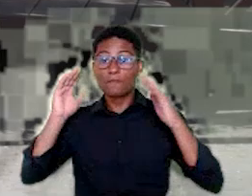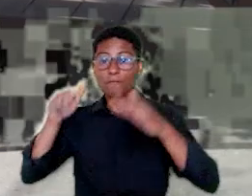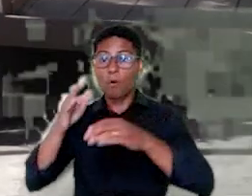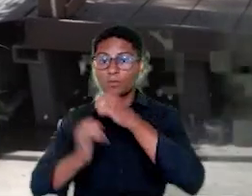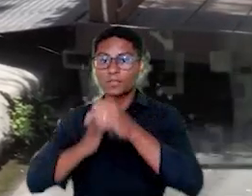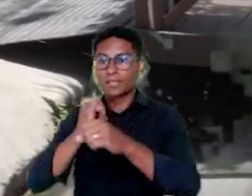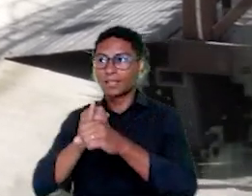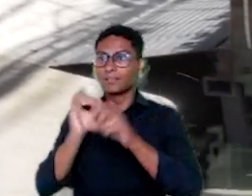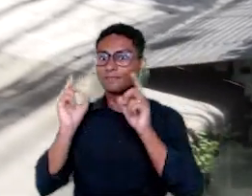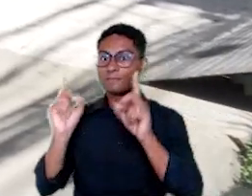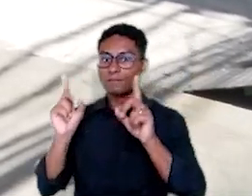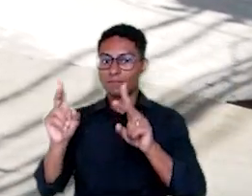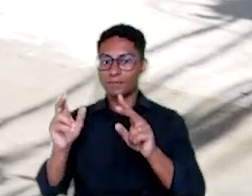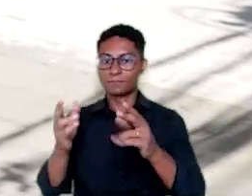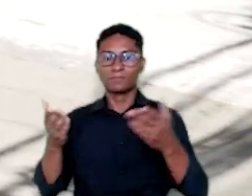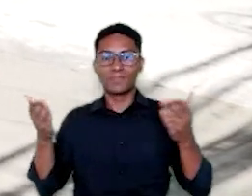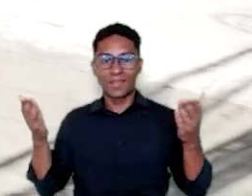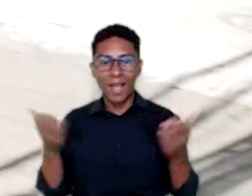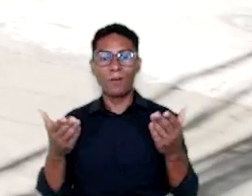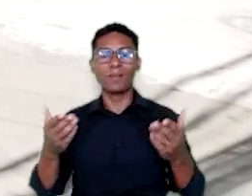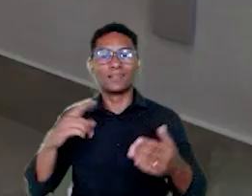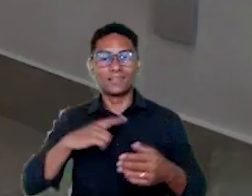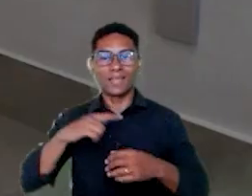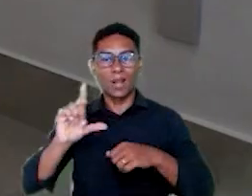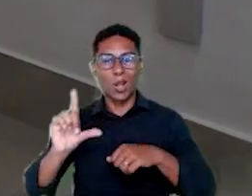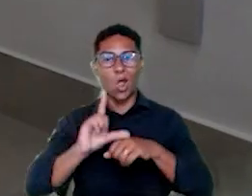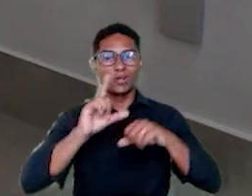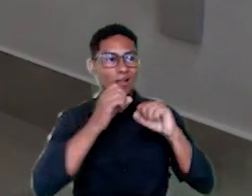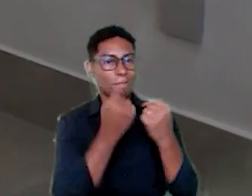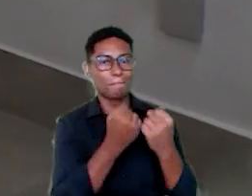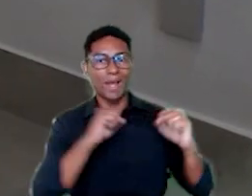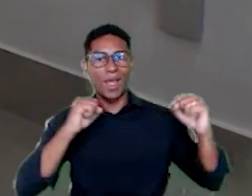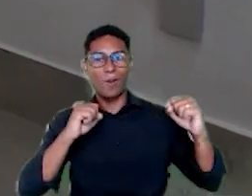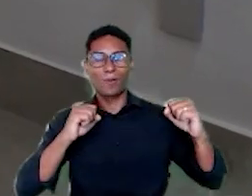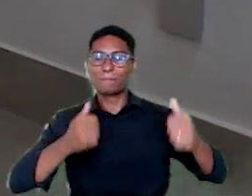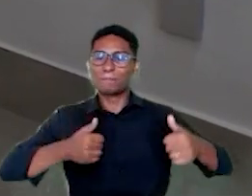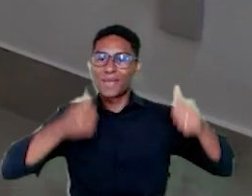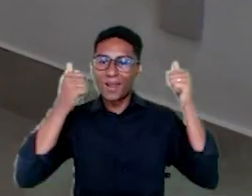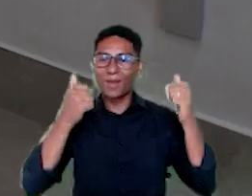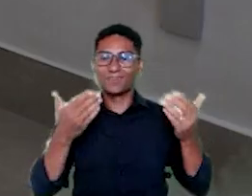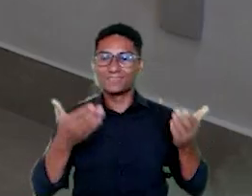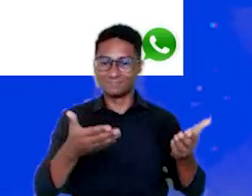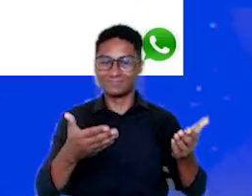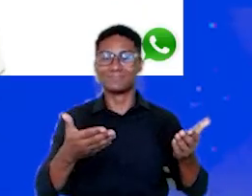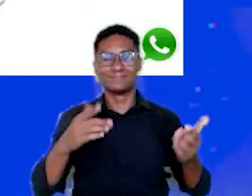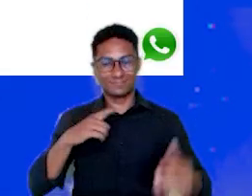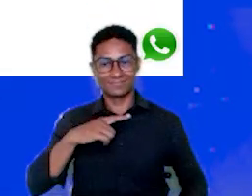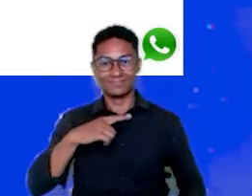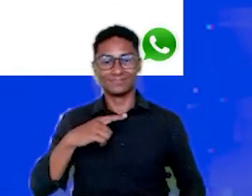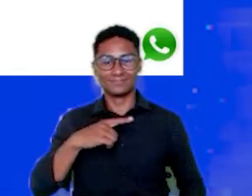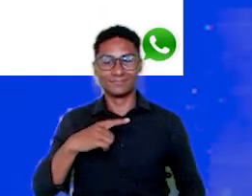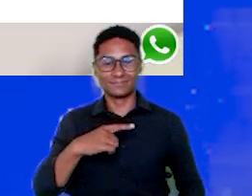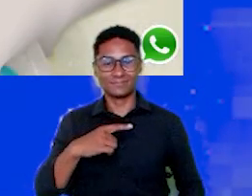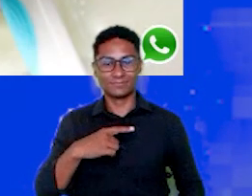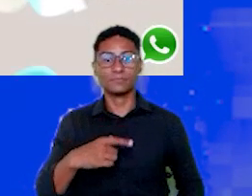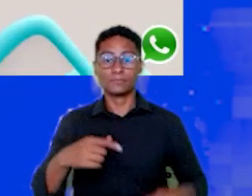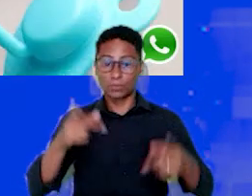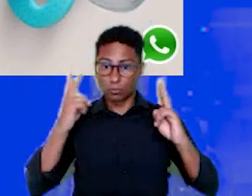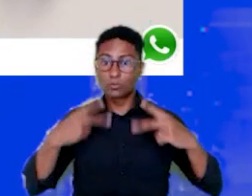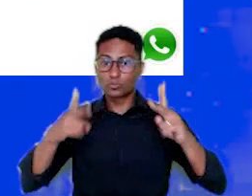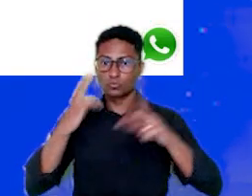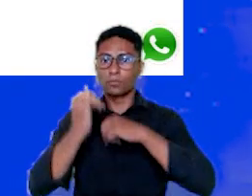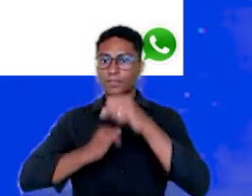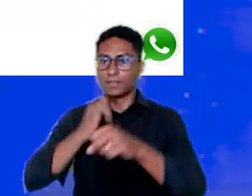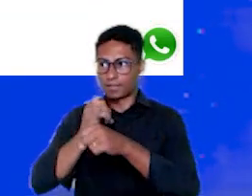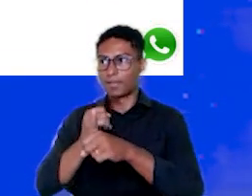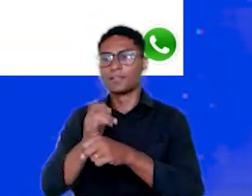agora estamos em um novo estágio, com uma sede maior, uma loja melhor, mais confortável, né? Investindo sim, continuamos no online, porque o futuro